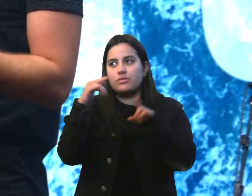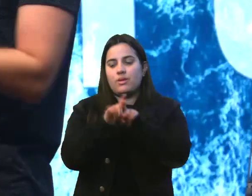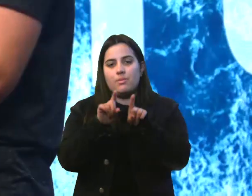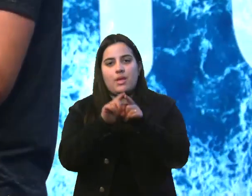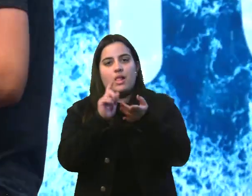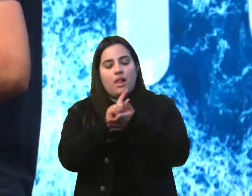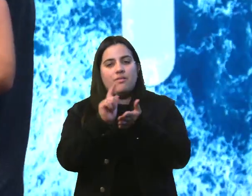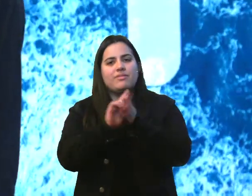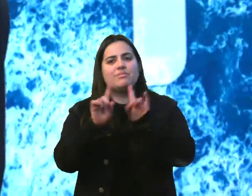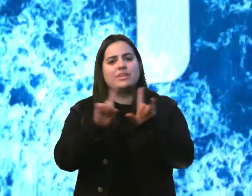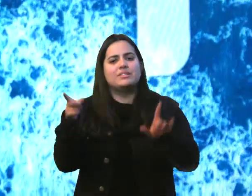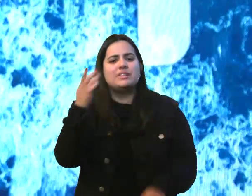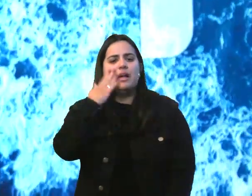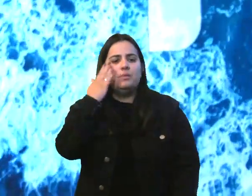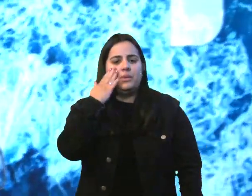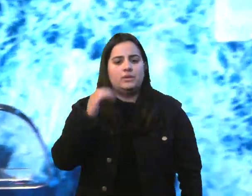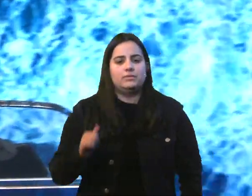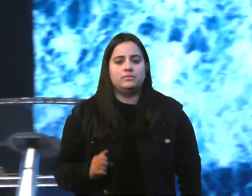Mas sabe,